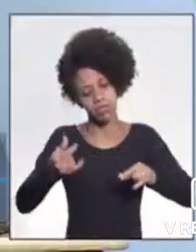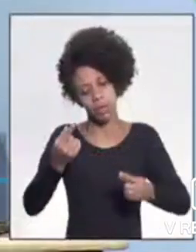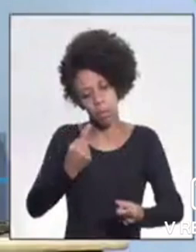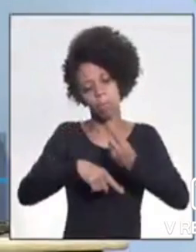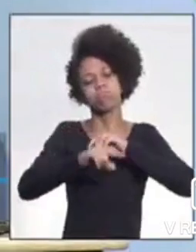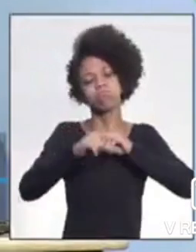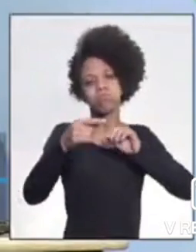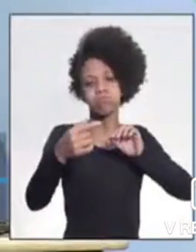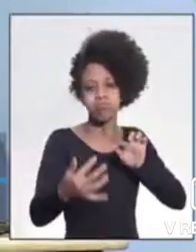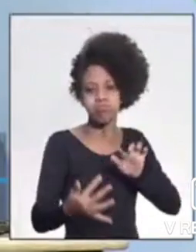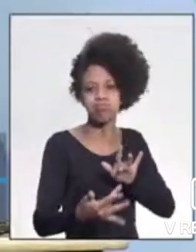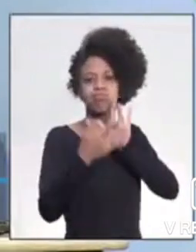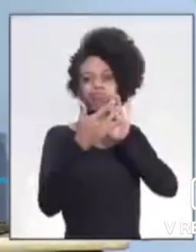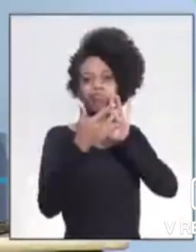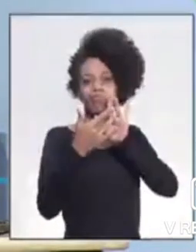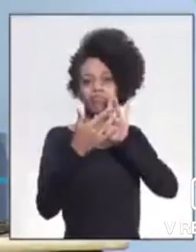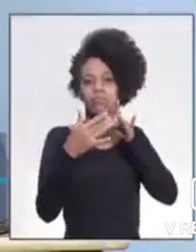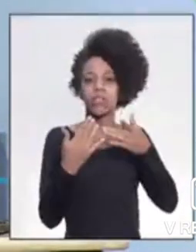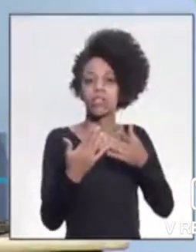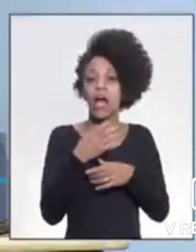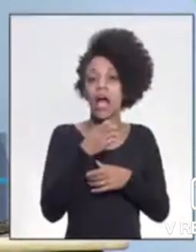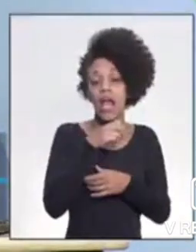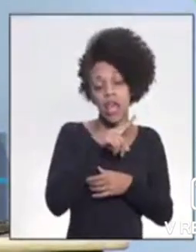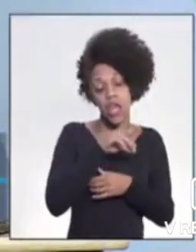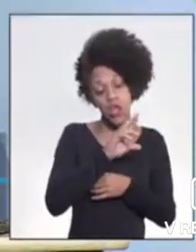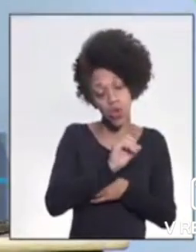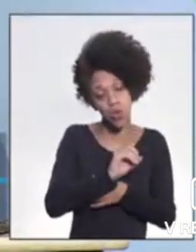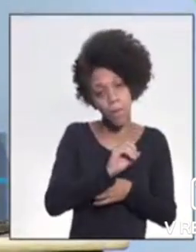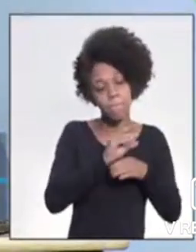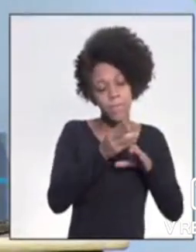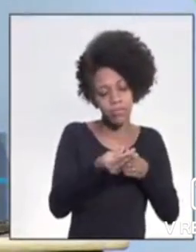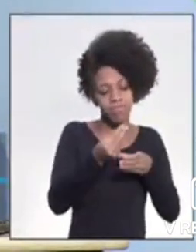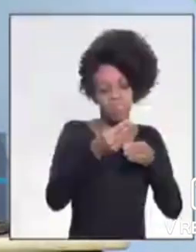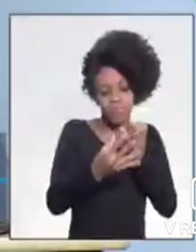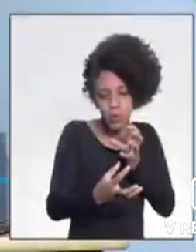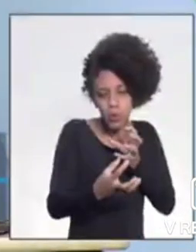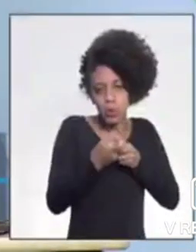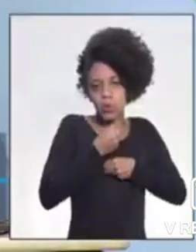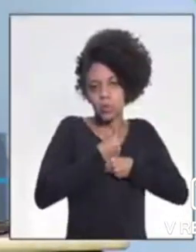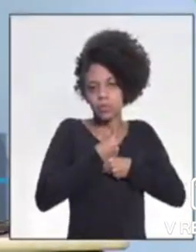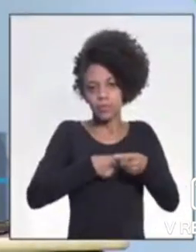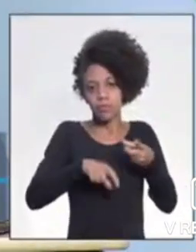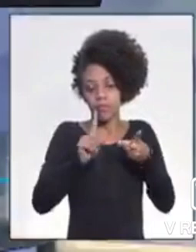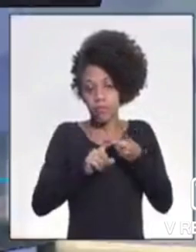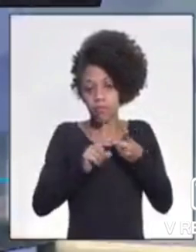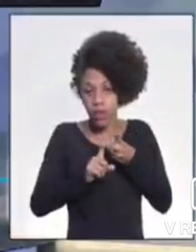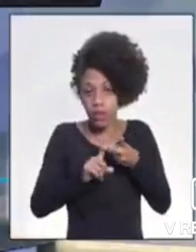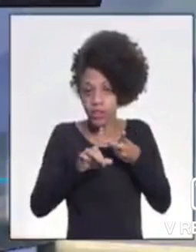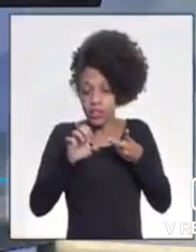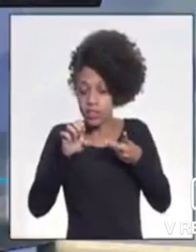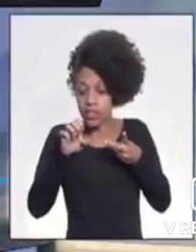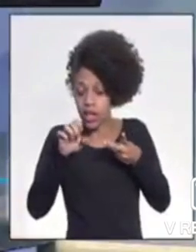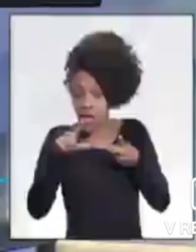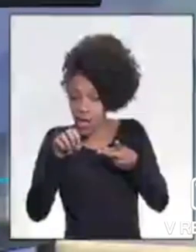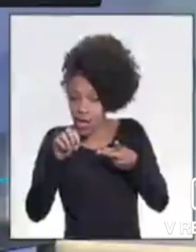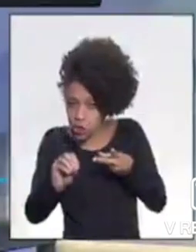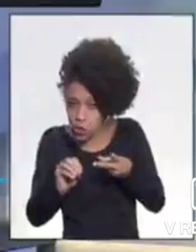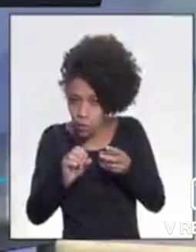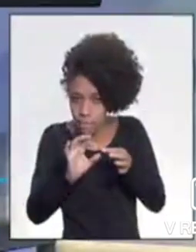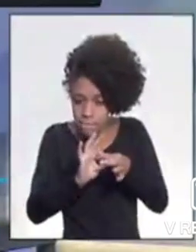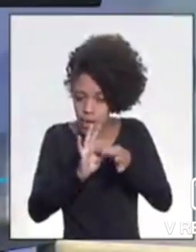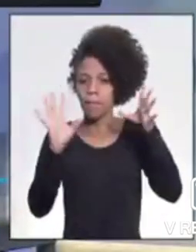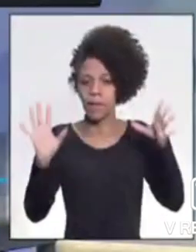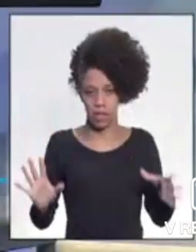ligação nova. Tá? Então, endo para absorção e exo para liberação de energia. Certo, Pro? Perfeito. Legal. Obrigada, professor,